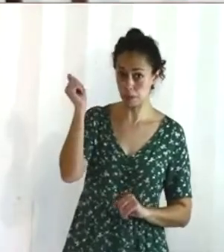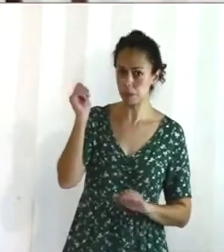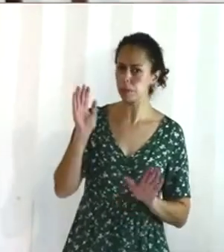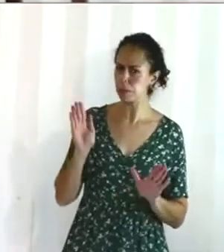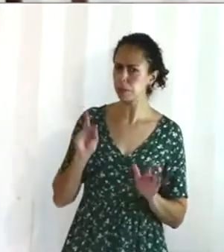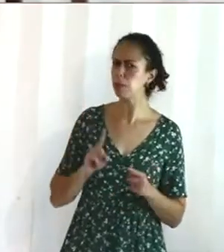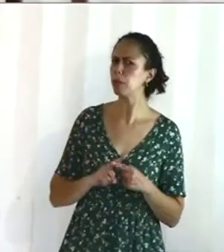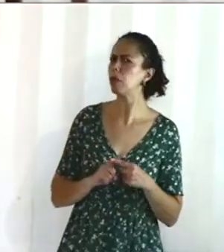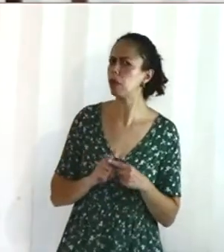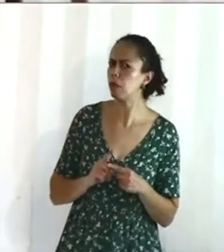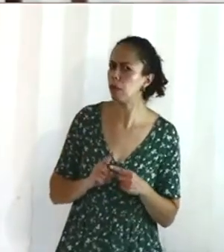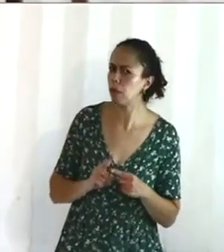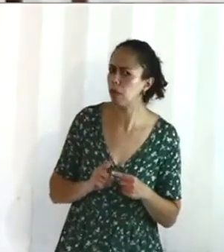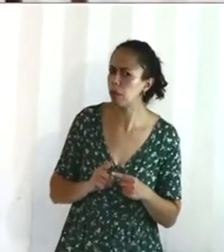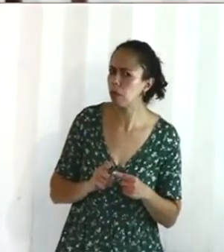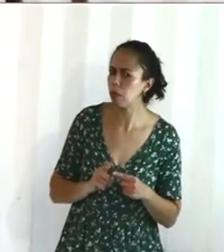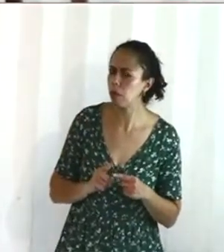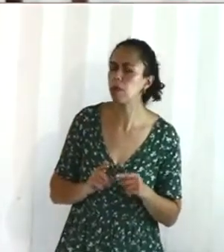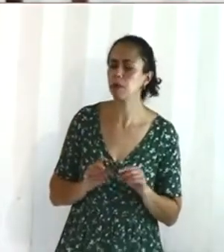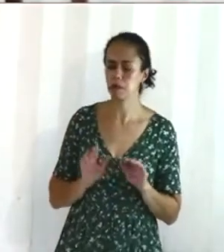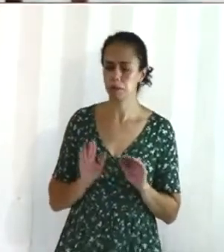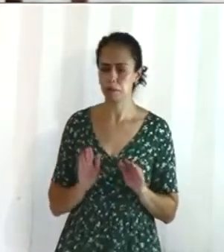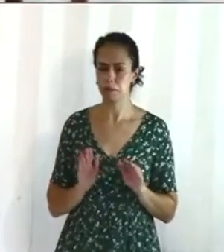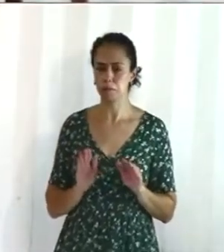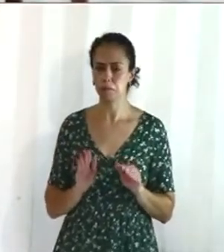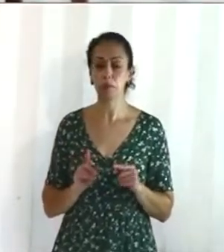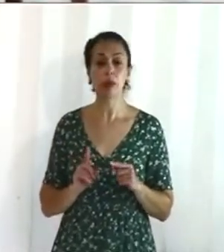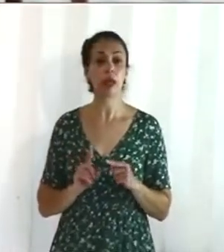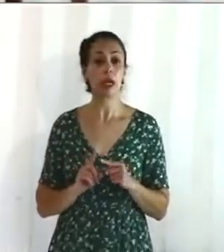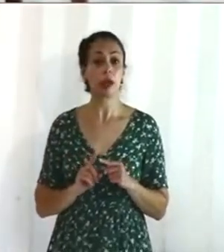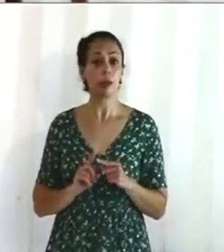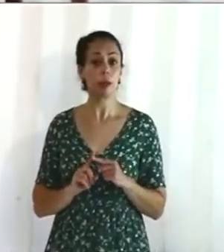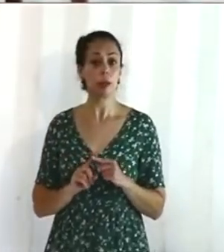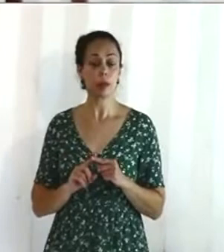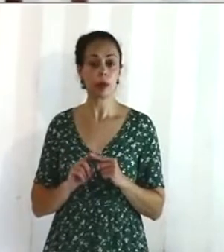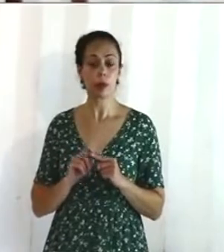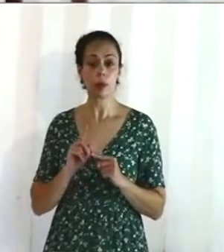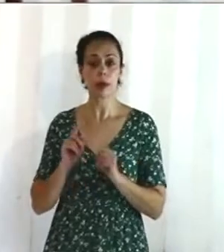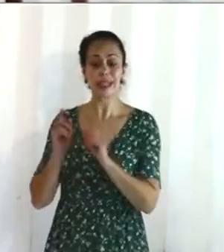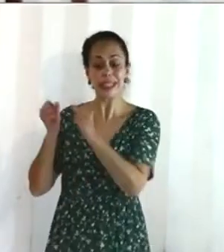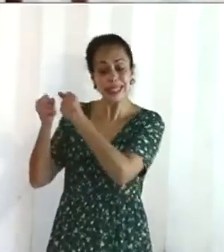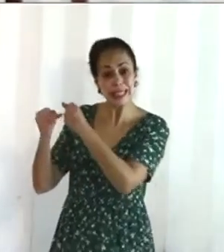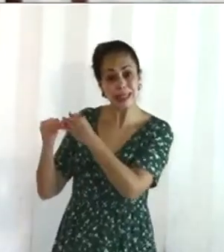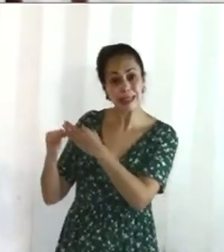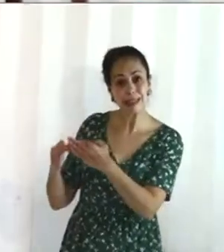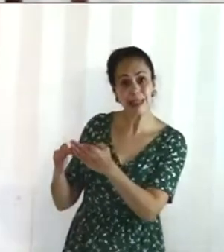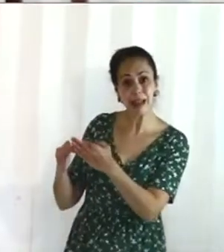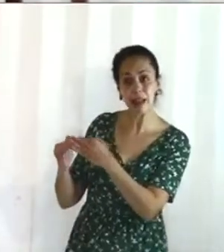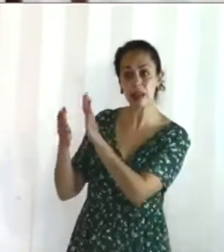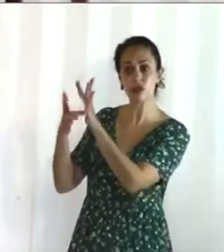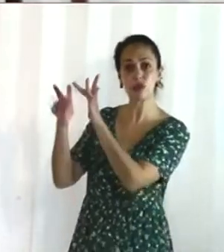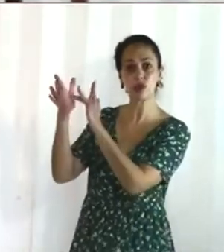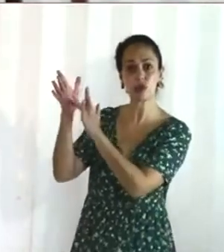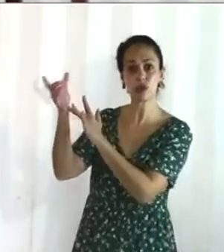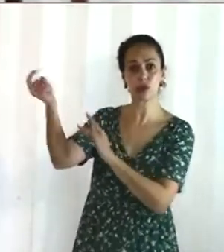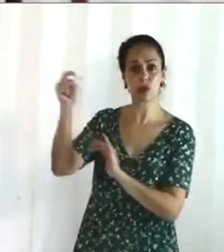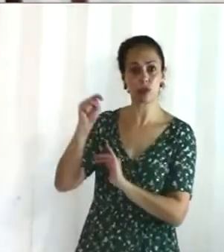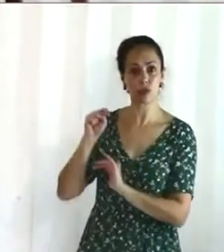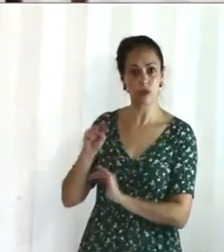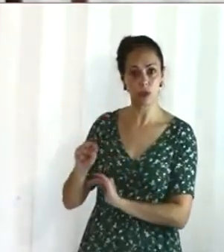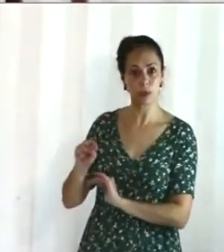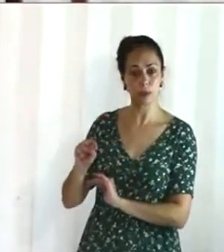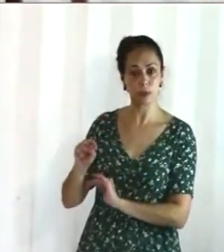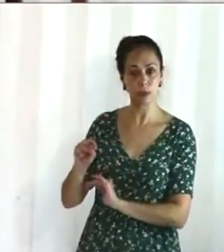aqui para nós a respeito do verbo da vida, esse verbo da vida que se manifestou, é contrapondo a esses